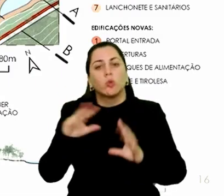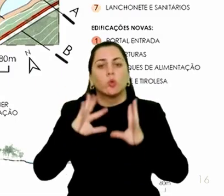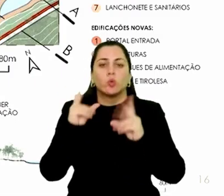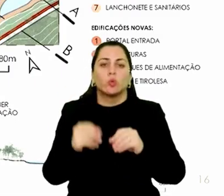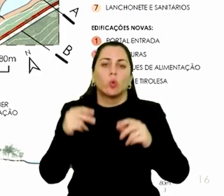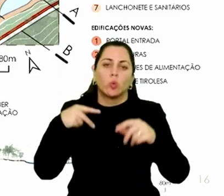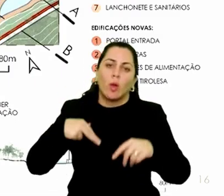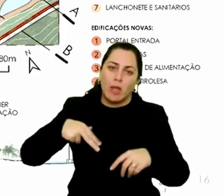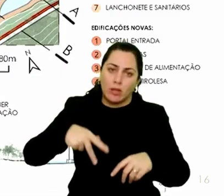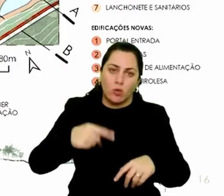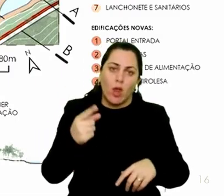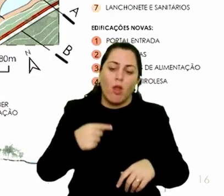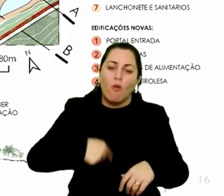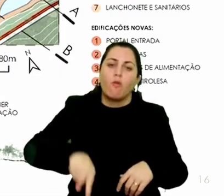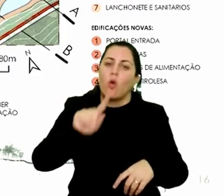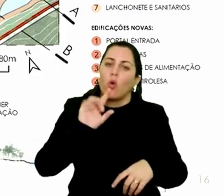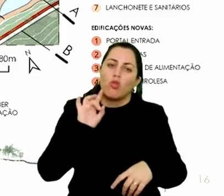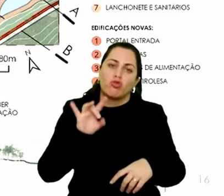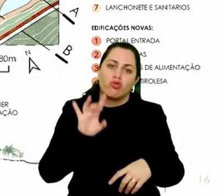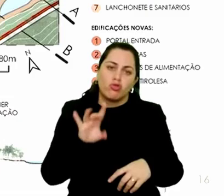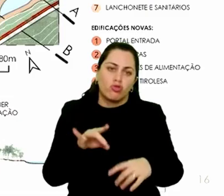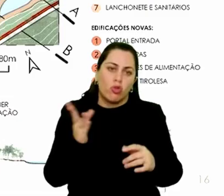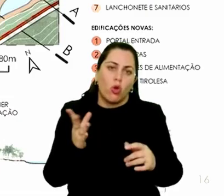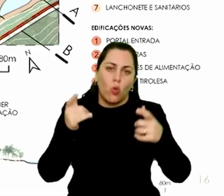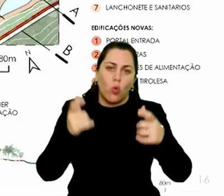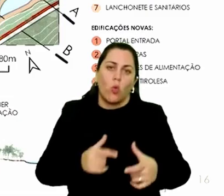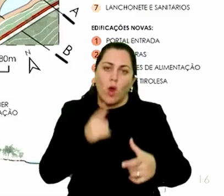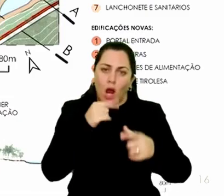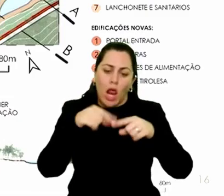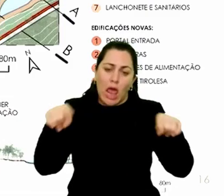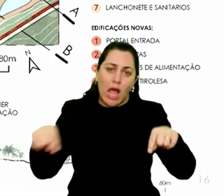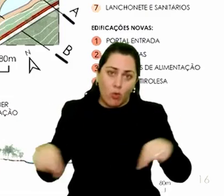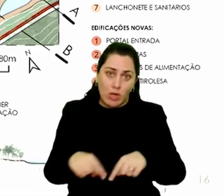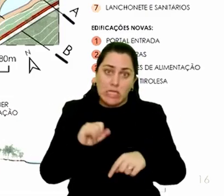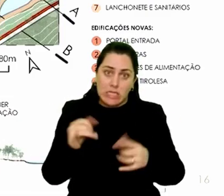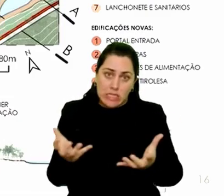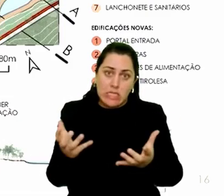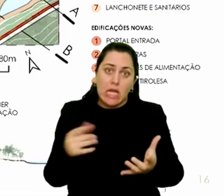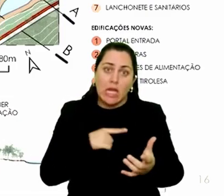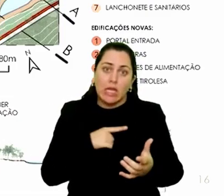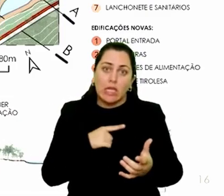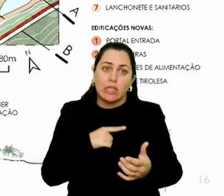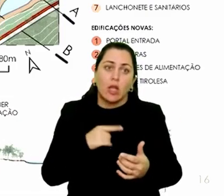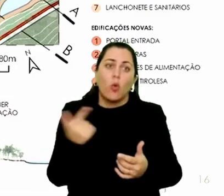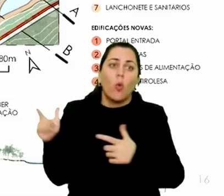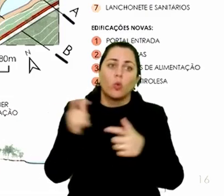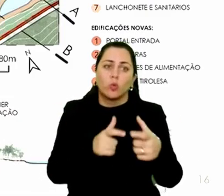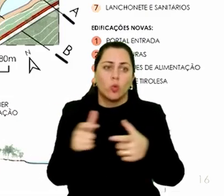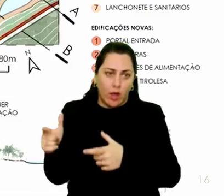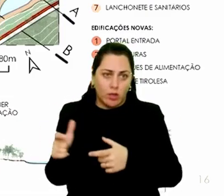caminho. Então, o objetivo dela não é ir para o parque única e exclusivamente para ir no lago, porque se ela quiser isso, ela tem o Lago Igapó, ela tem os outros,